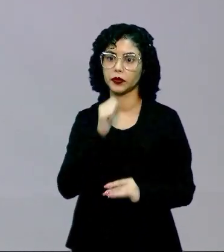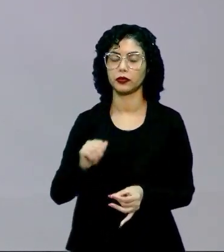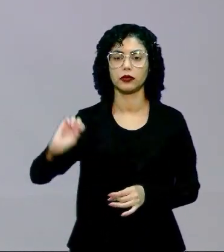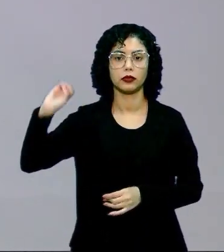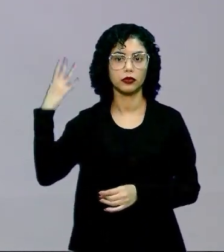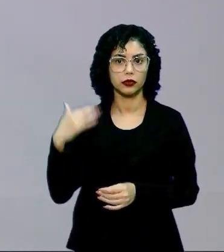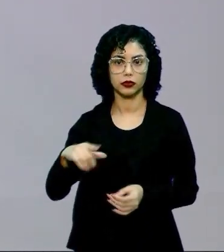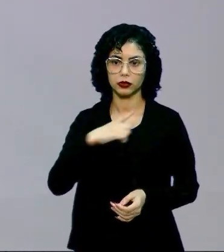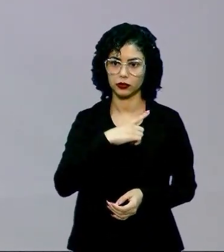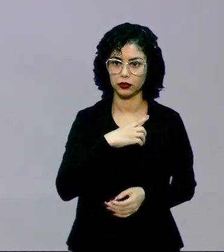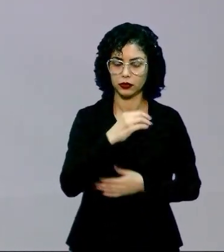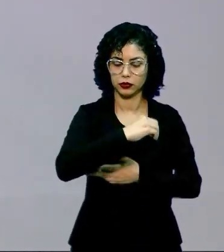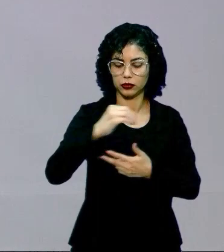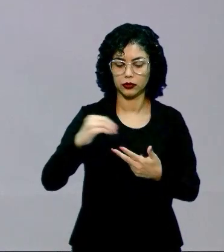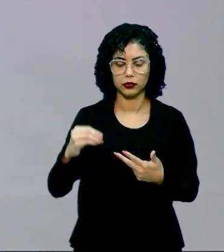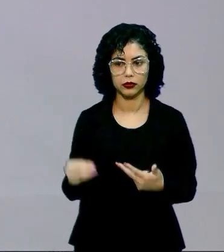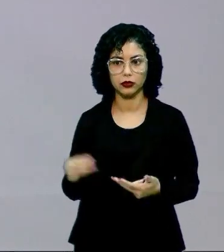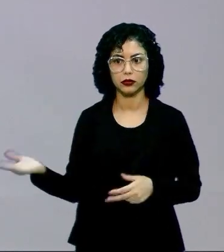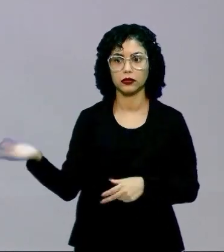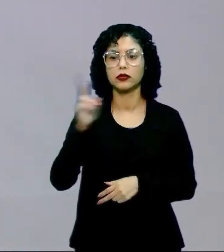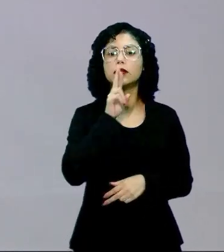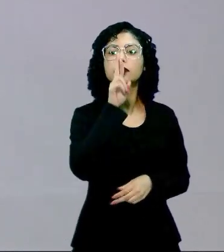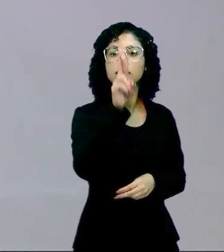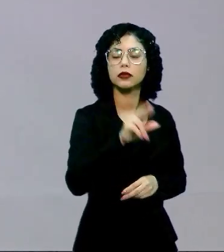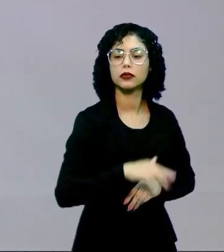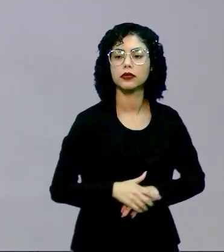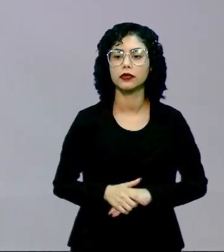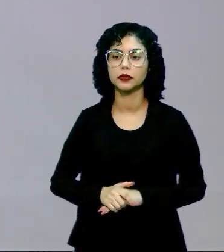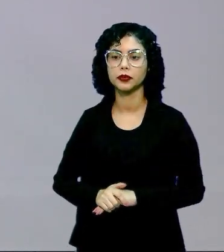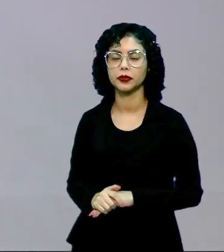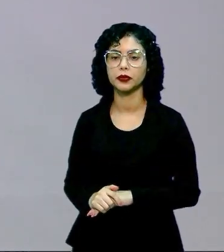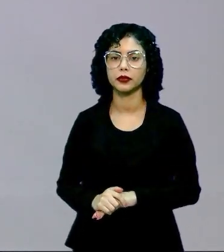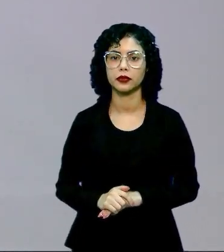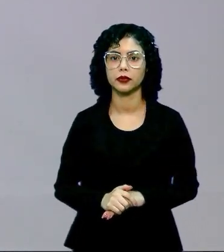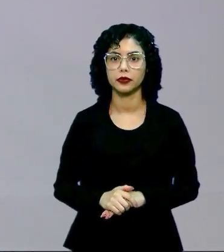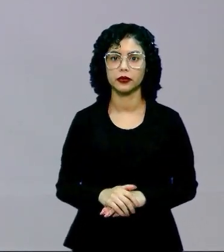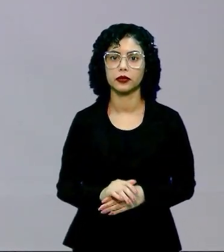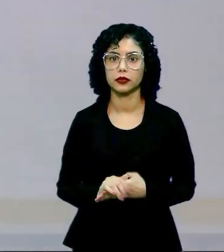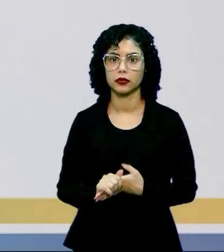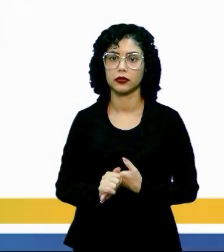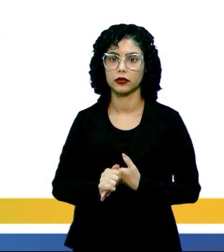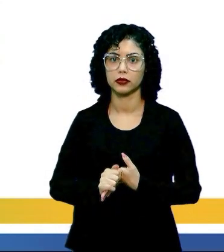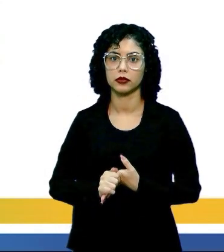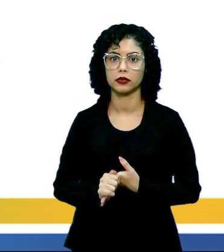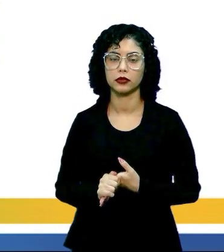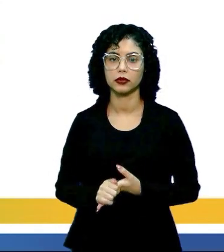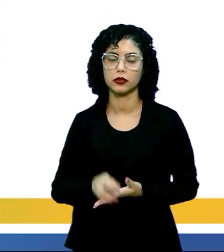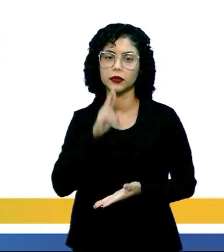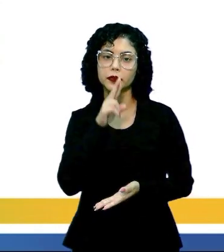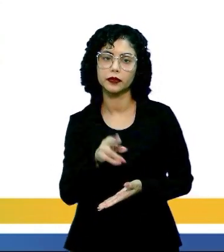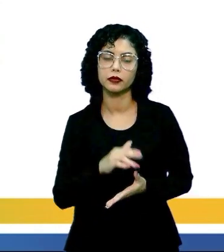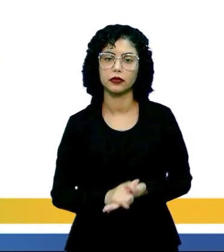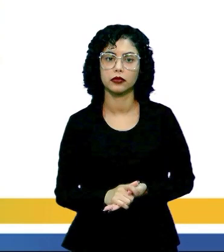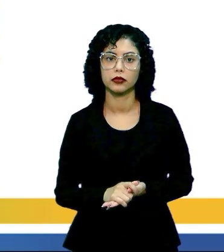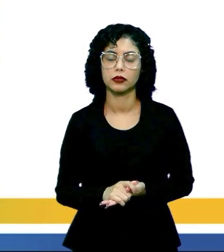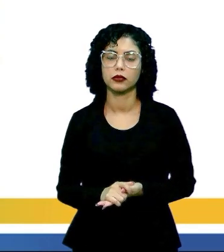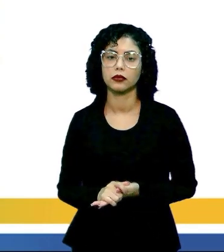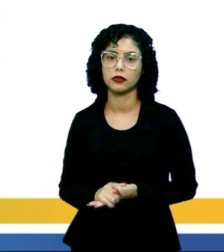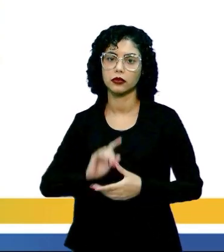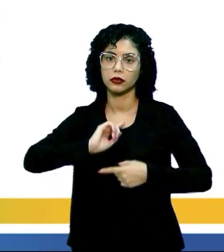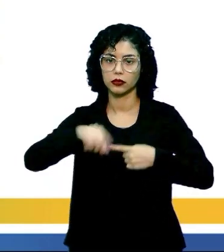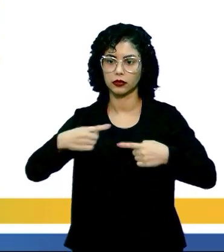que caem no Enem. Vamos lá para o Resolva Enem, peguem os seus livros aí e vamos para o Resolva Enem, né,